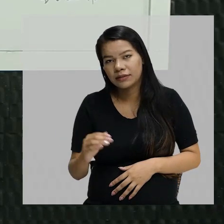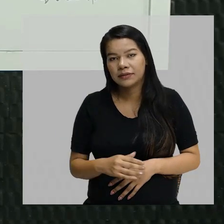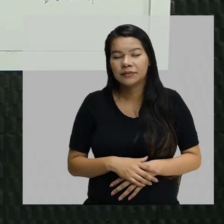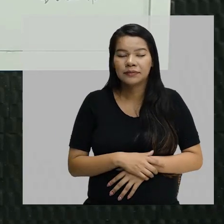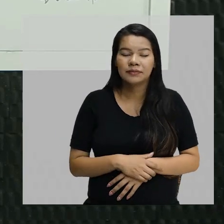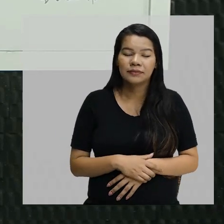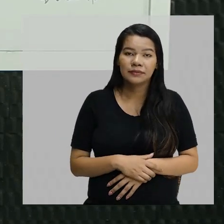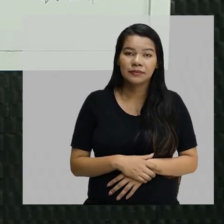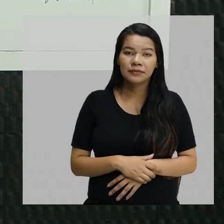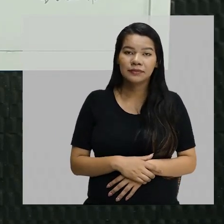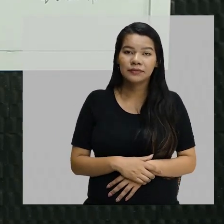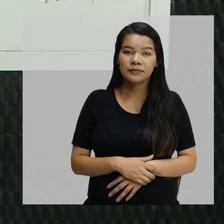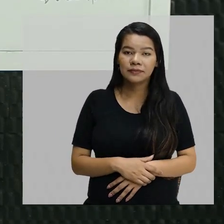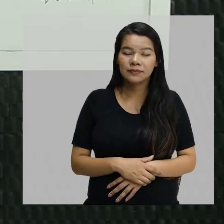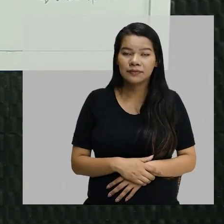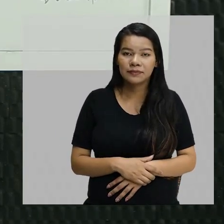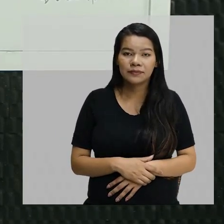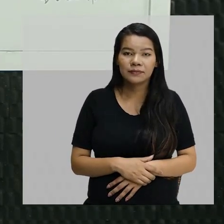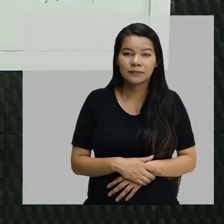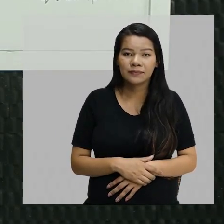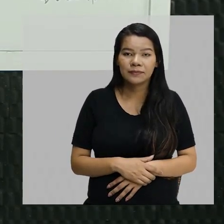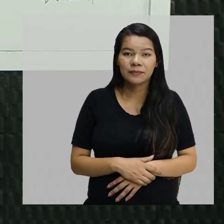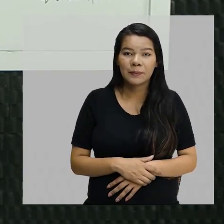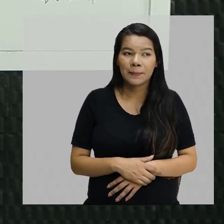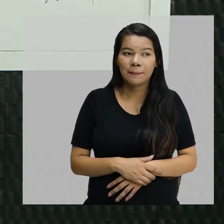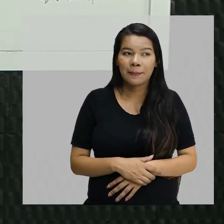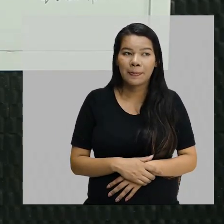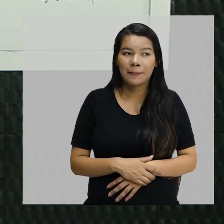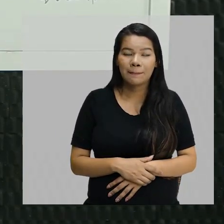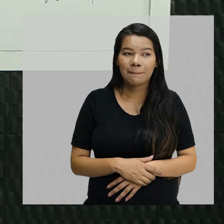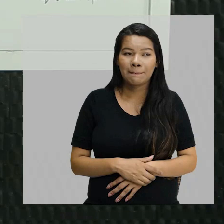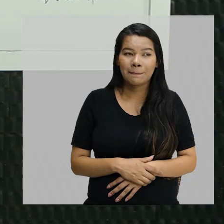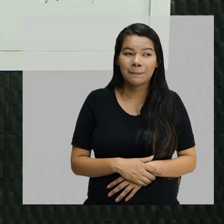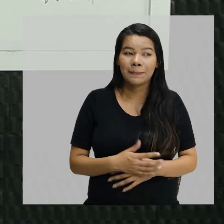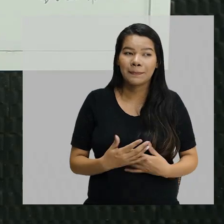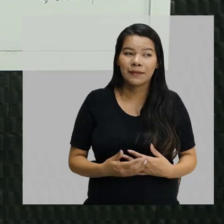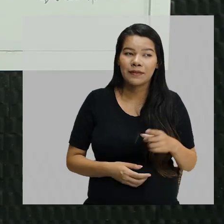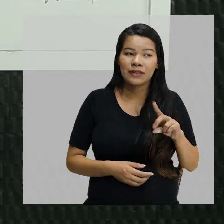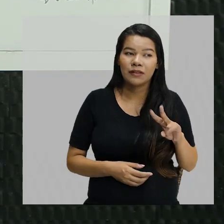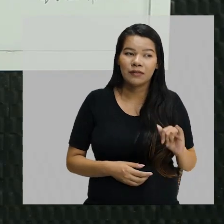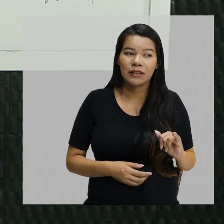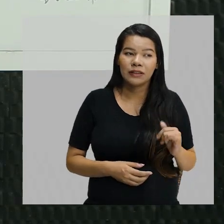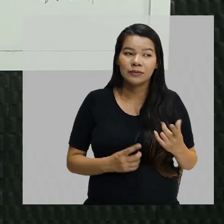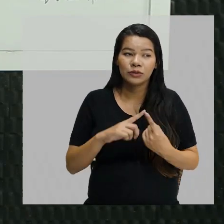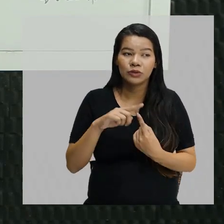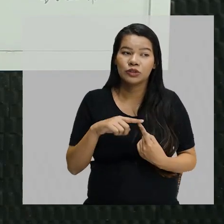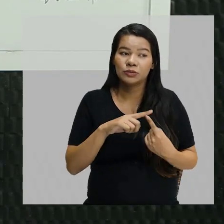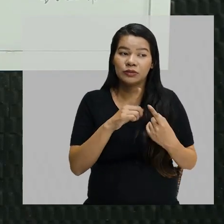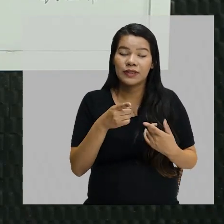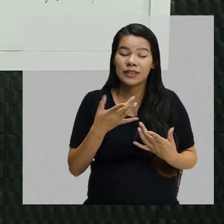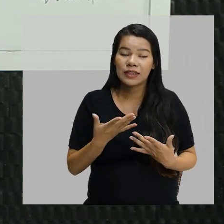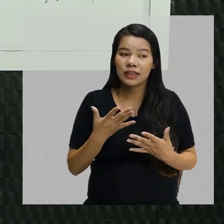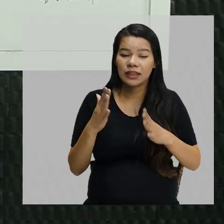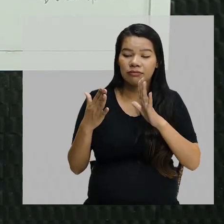principalmente das dessas duas e mais a filosofia obviamente né que é o meu peixe na verdade tá então você vai para tipologia aí você